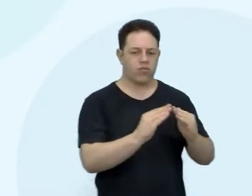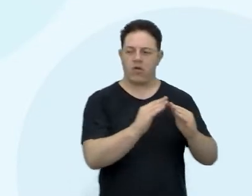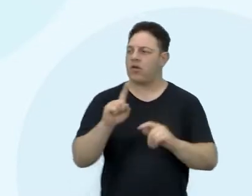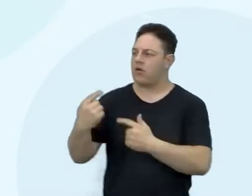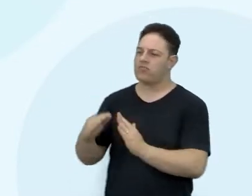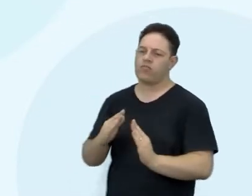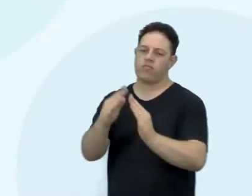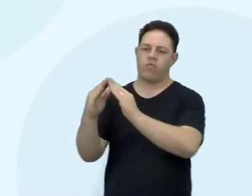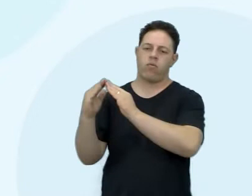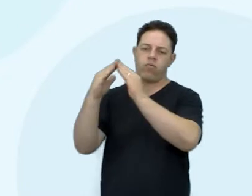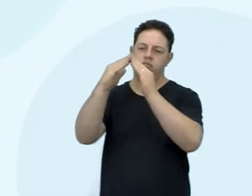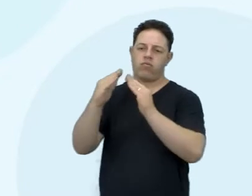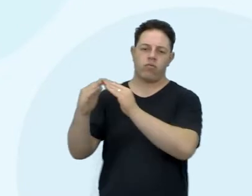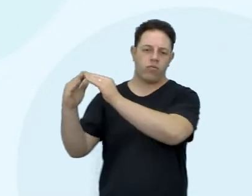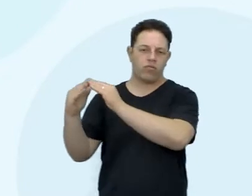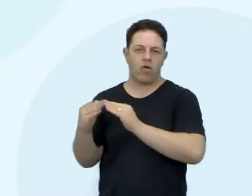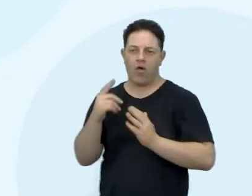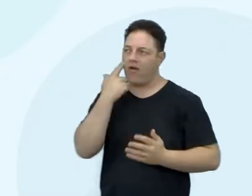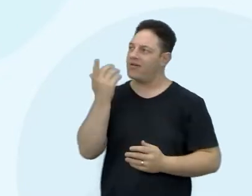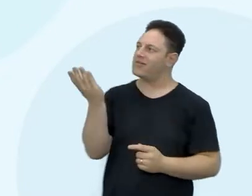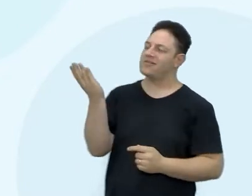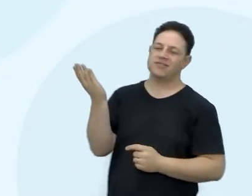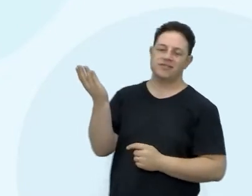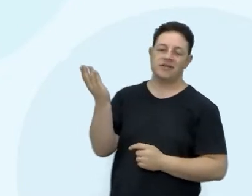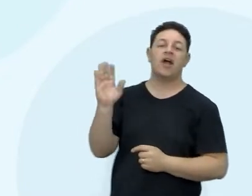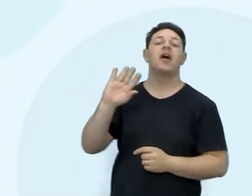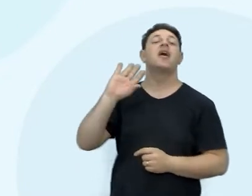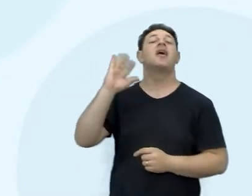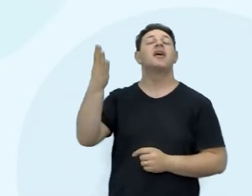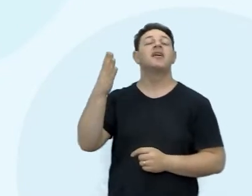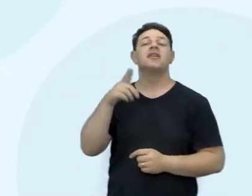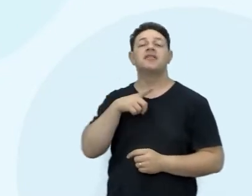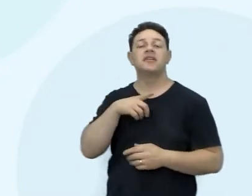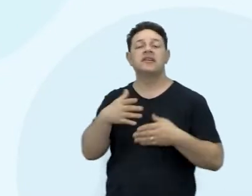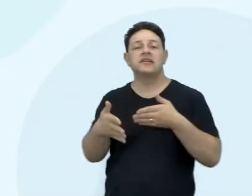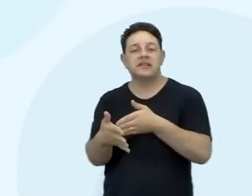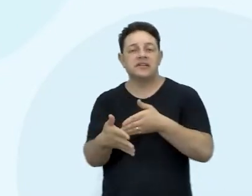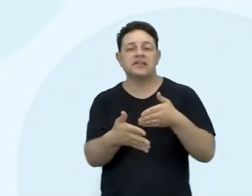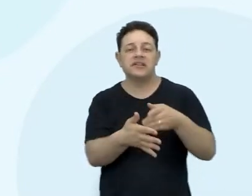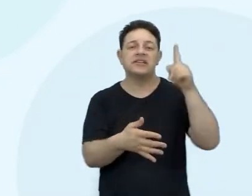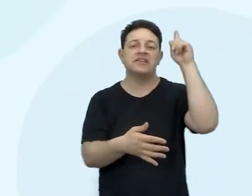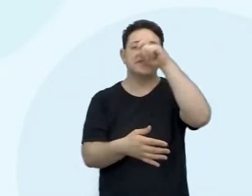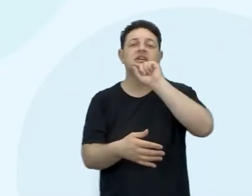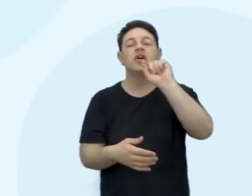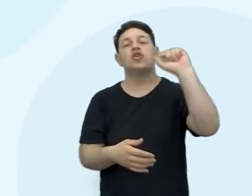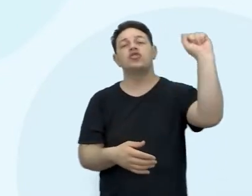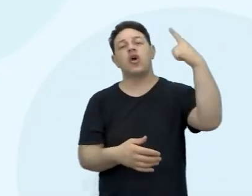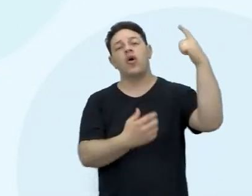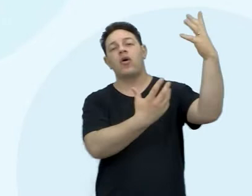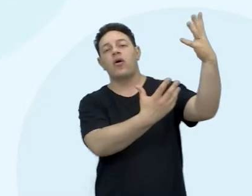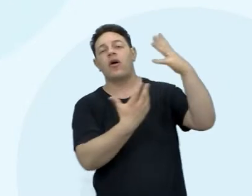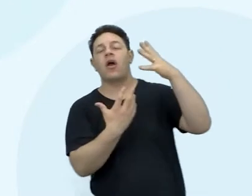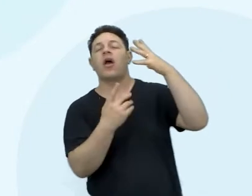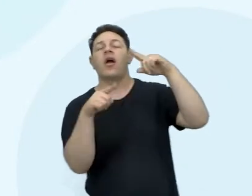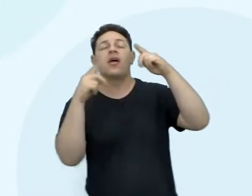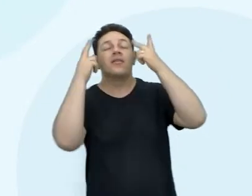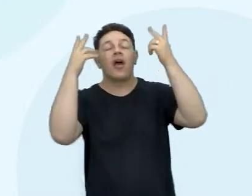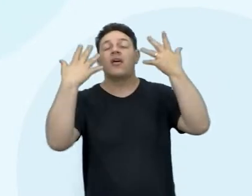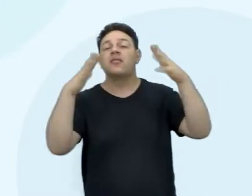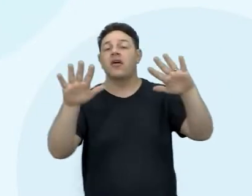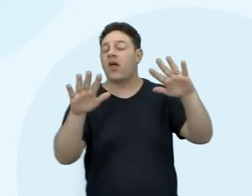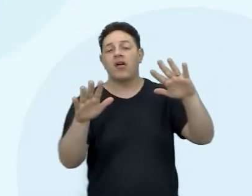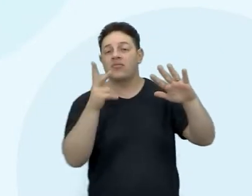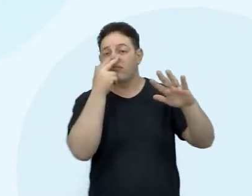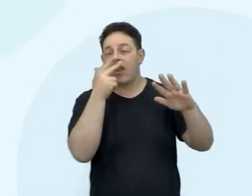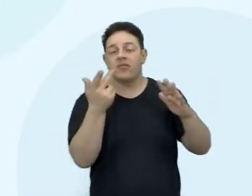que seguindo a lei e tal, mas ela limitar o uso da energia solar natural, né? Ali